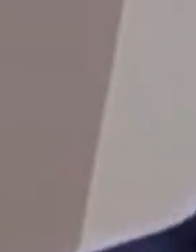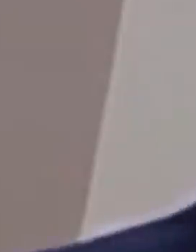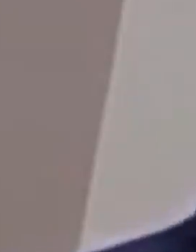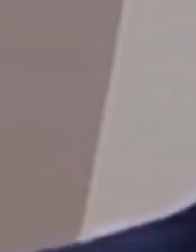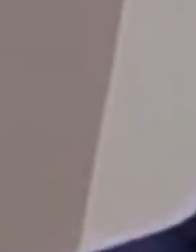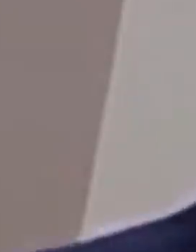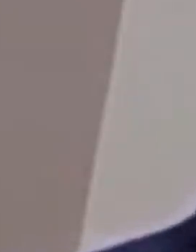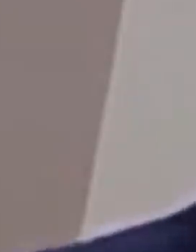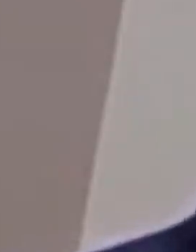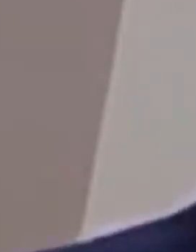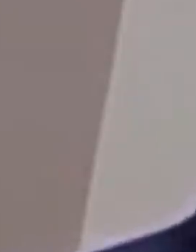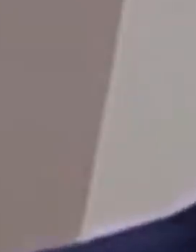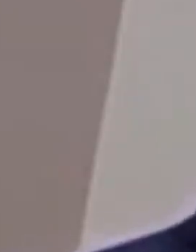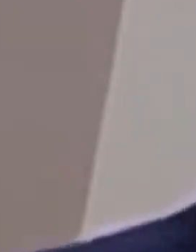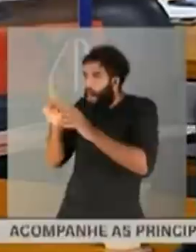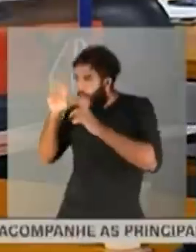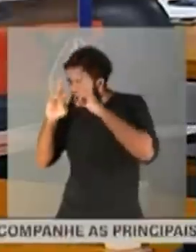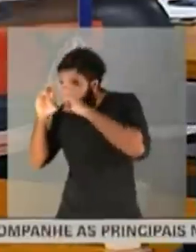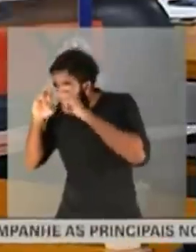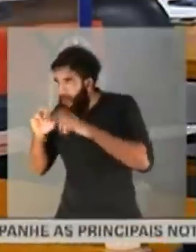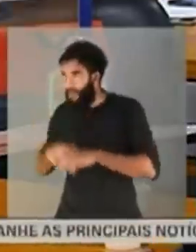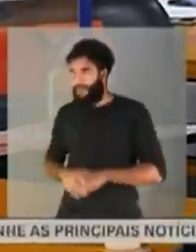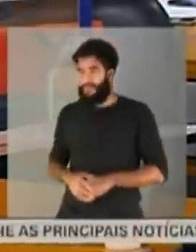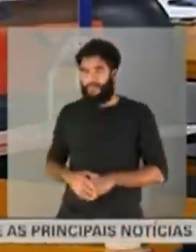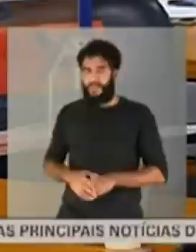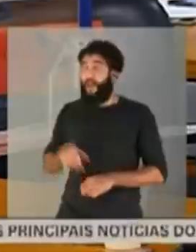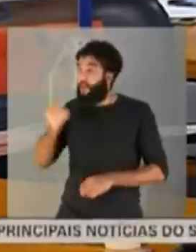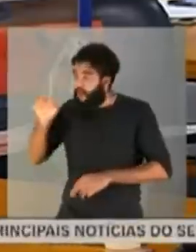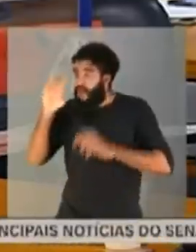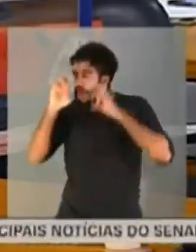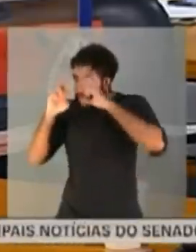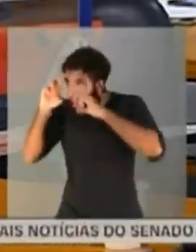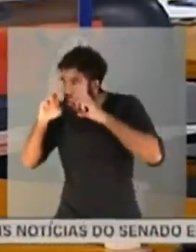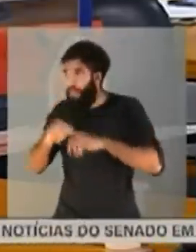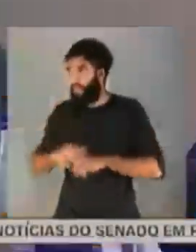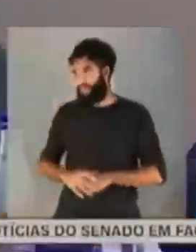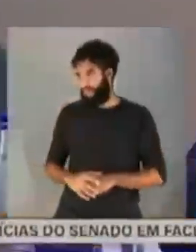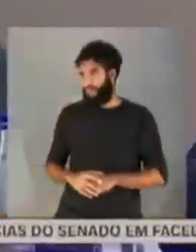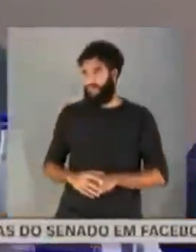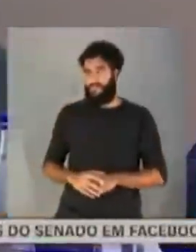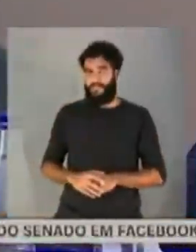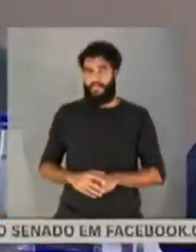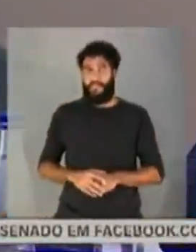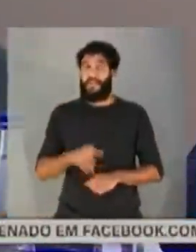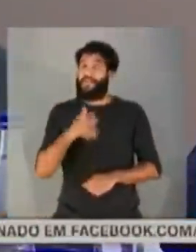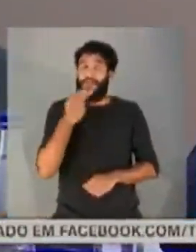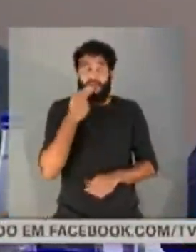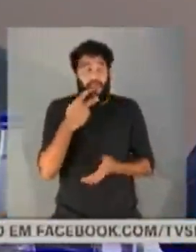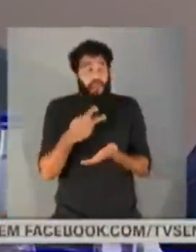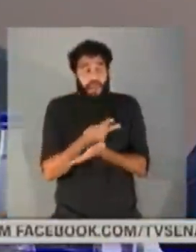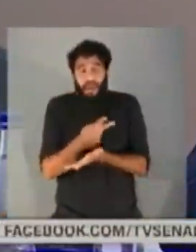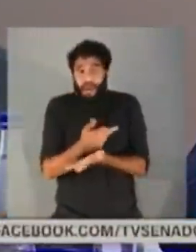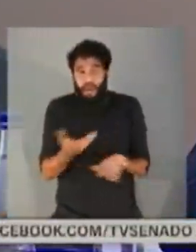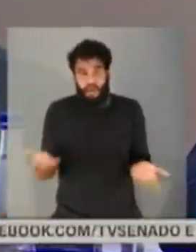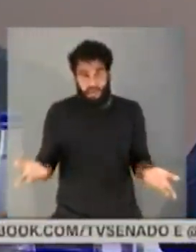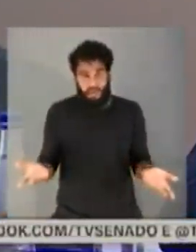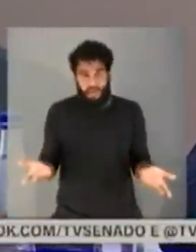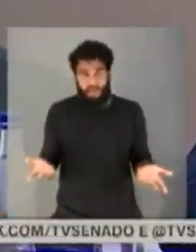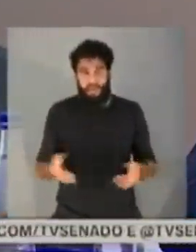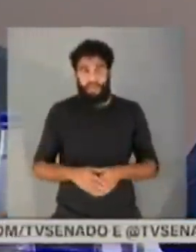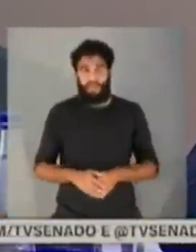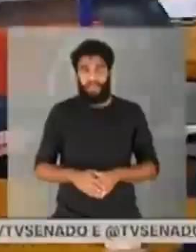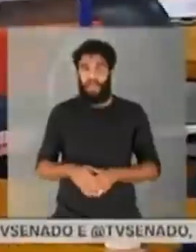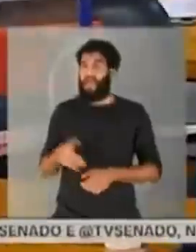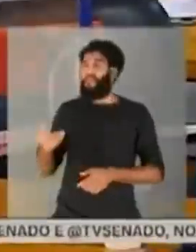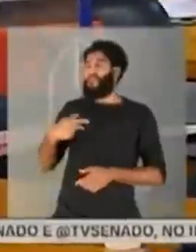relação à minha pessoa... Leviana é o senhor que foi caçado. Leviana é o senhor que foi caçado. A sua afirmação foi leviana. Não, senhor. O senhor é que... O